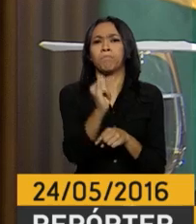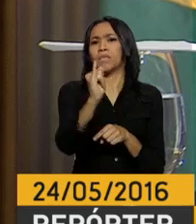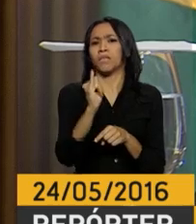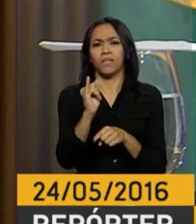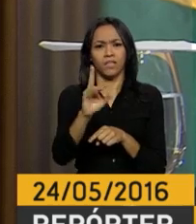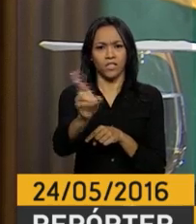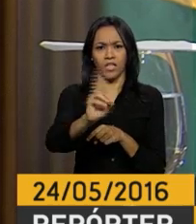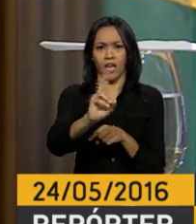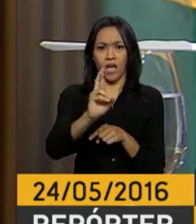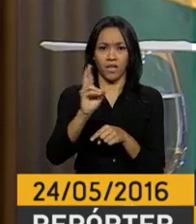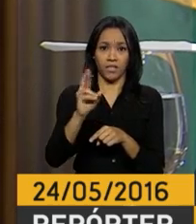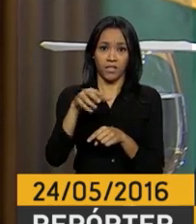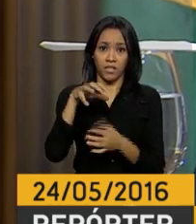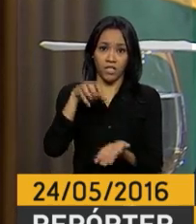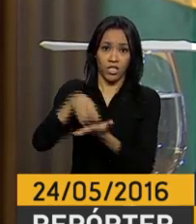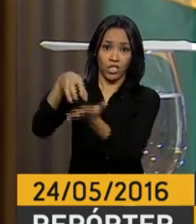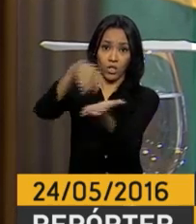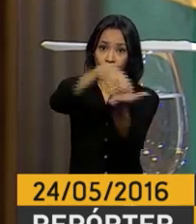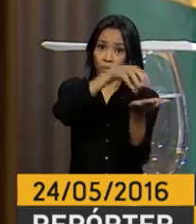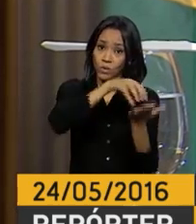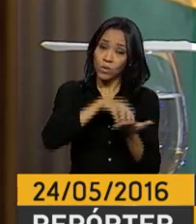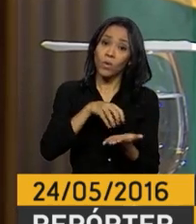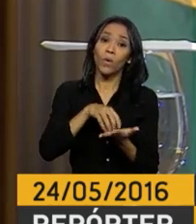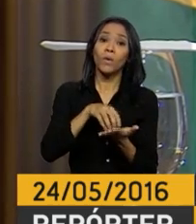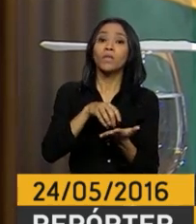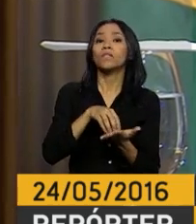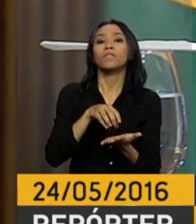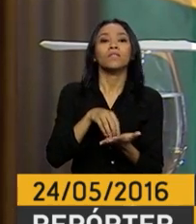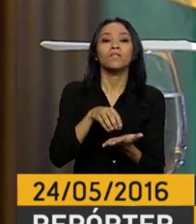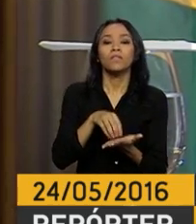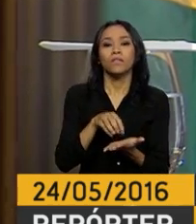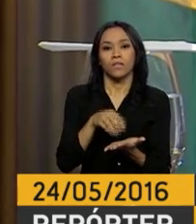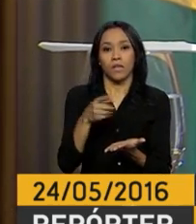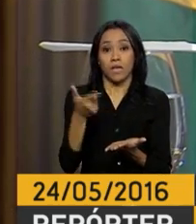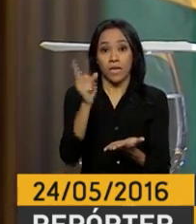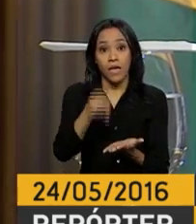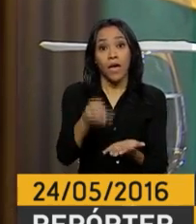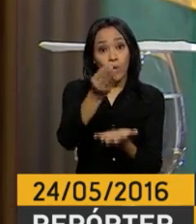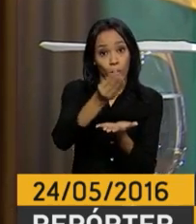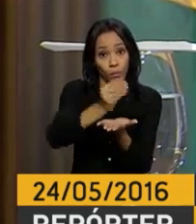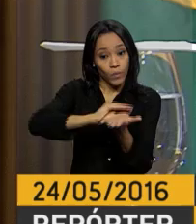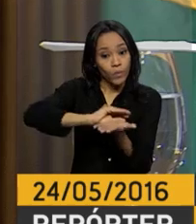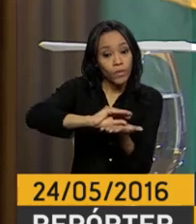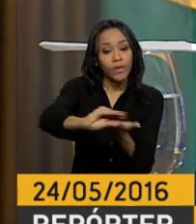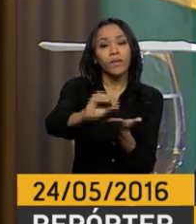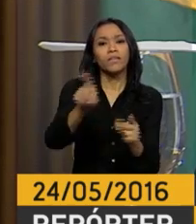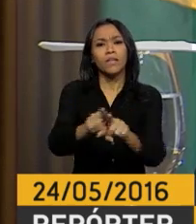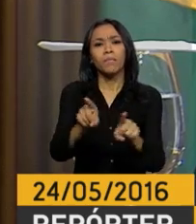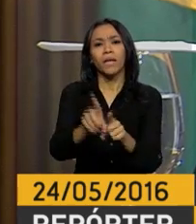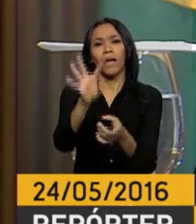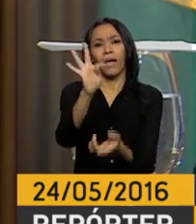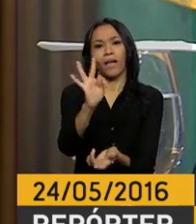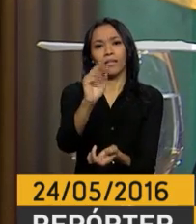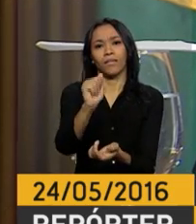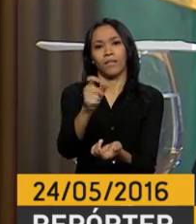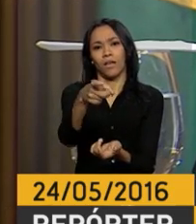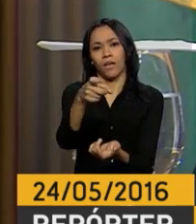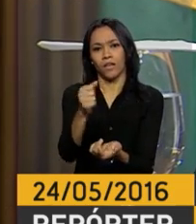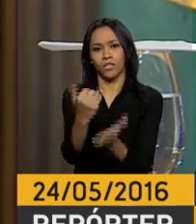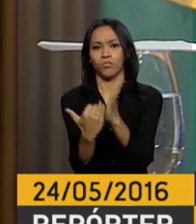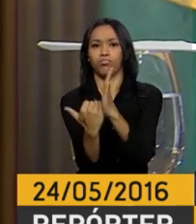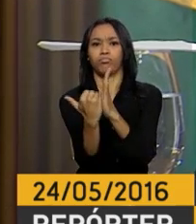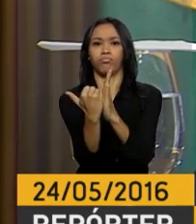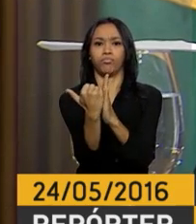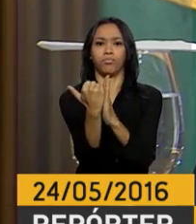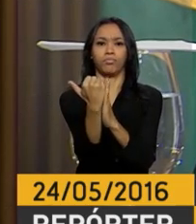reais dessas instituições, com repercussões positivas sobre os investimentos e as taxas de crescimento da economia. Este é